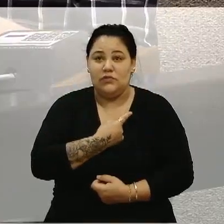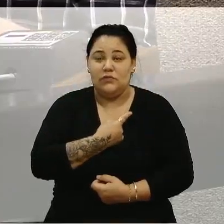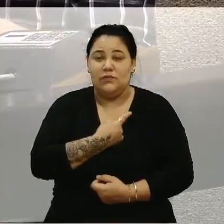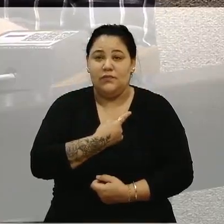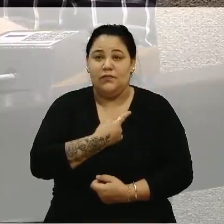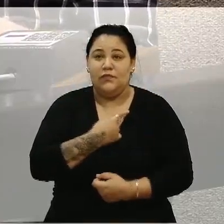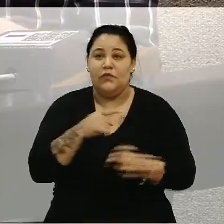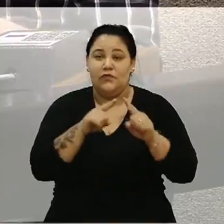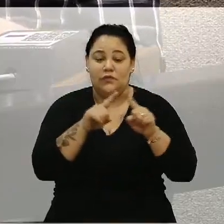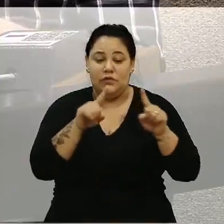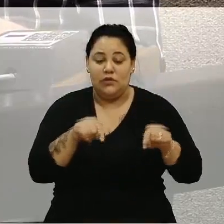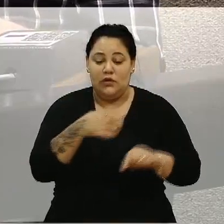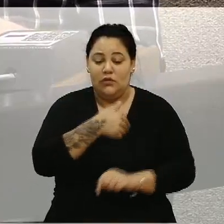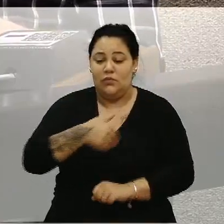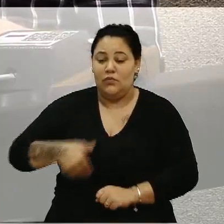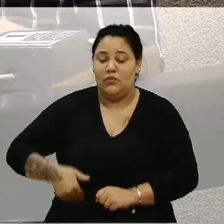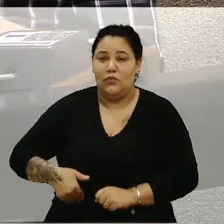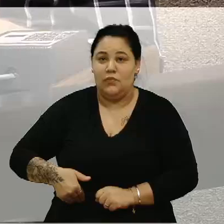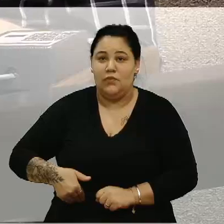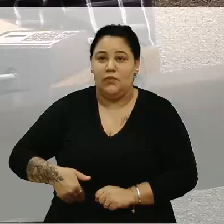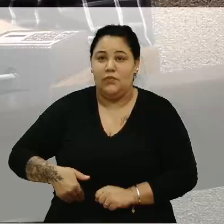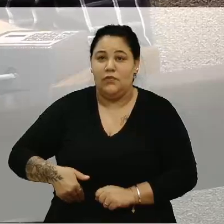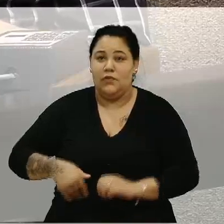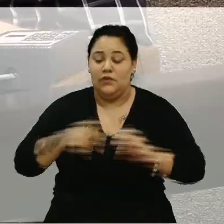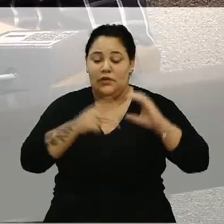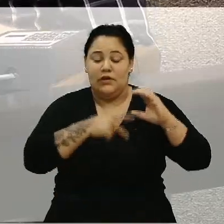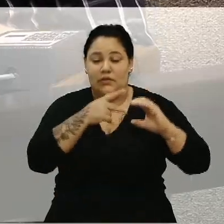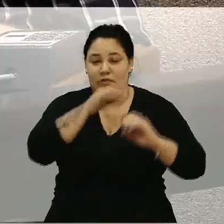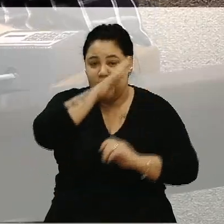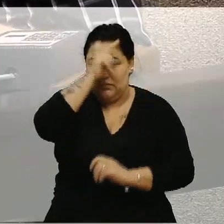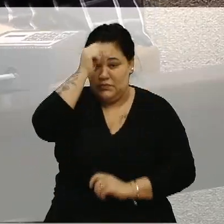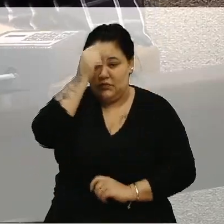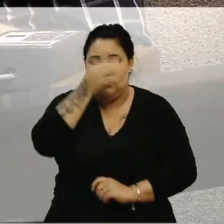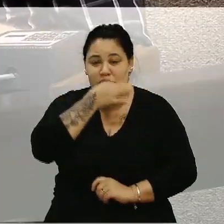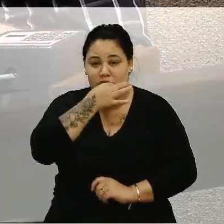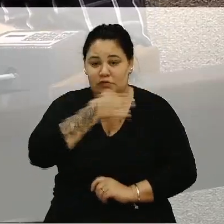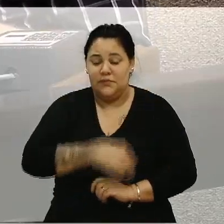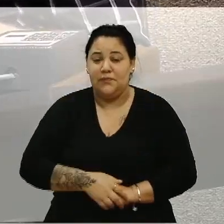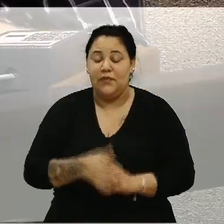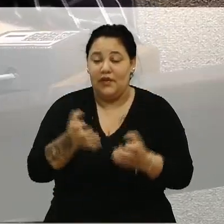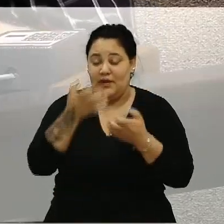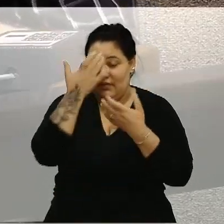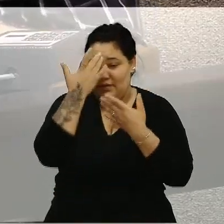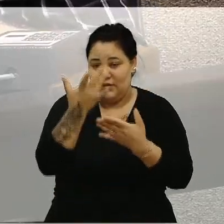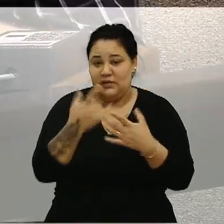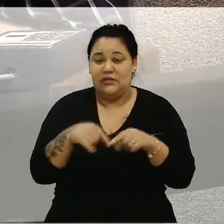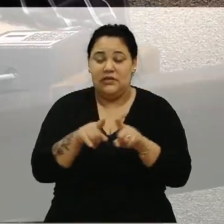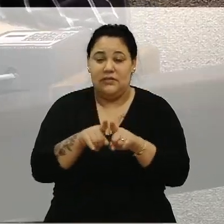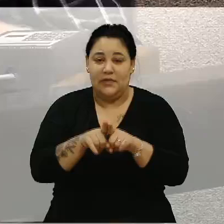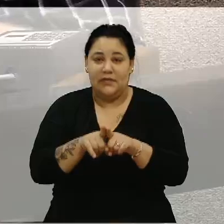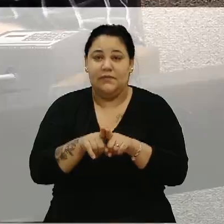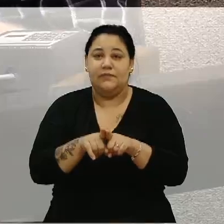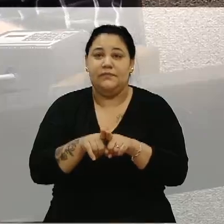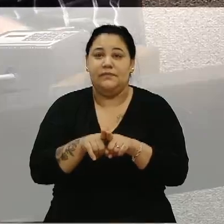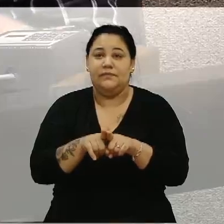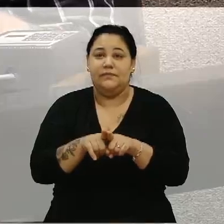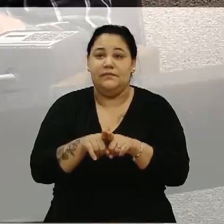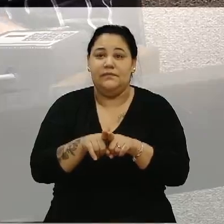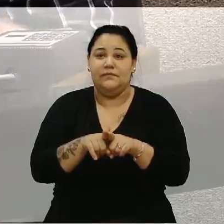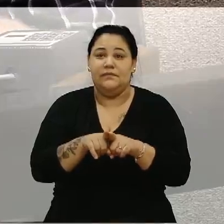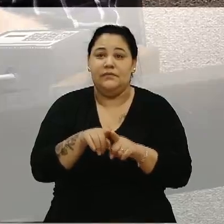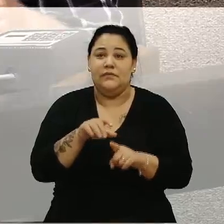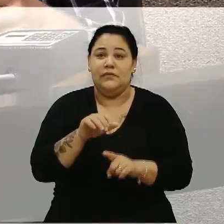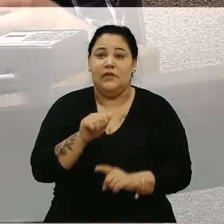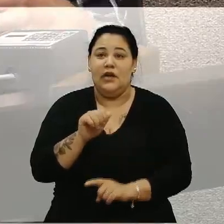Câmara Municipal de Caxias do Sul. Quero aqui agradecer à ASCAM